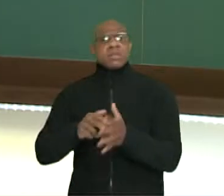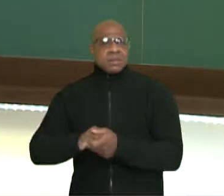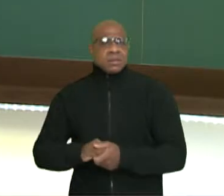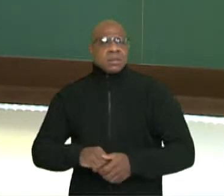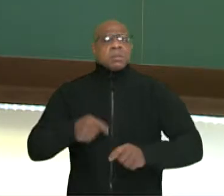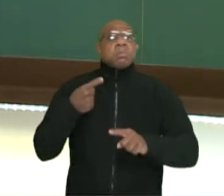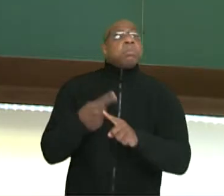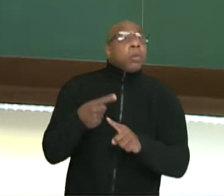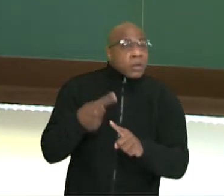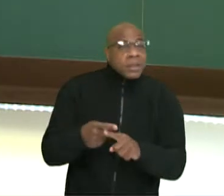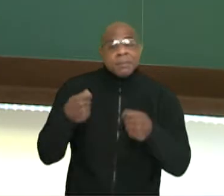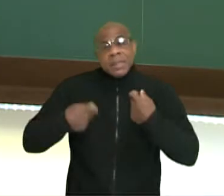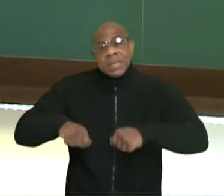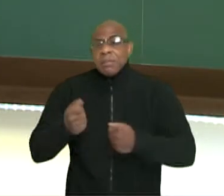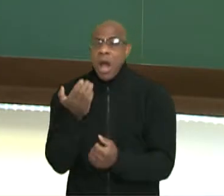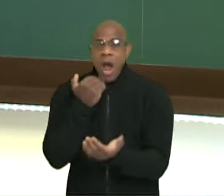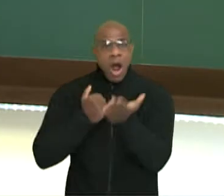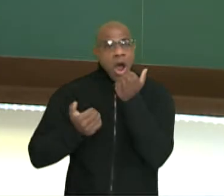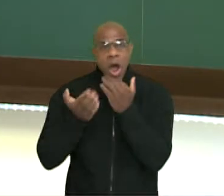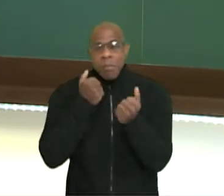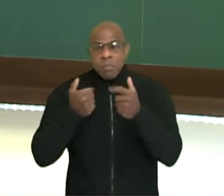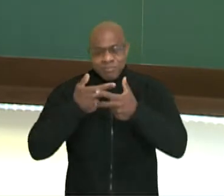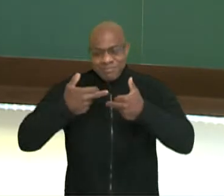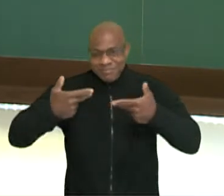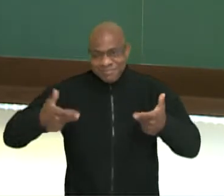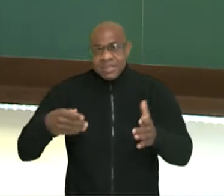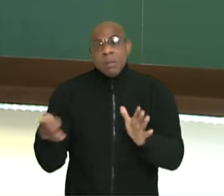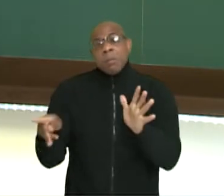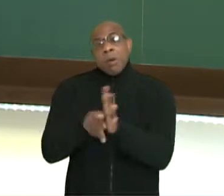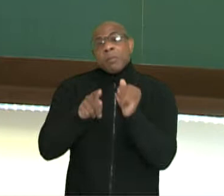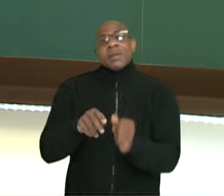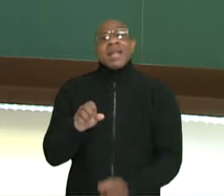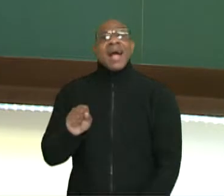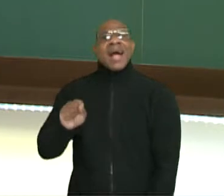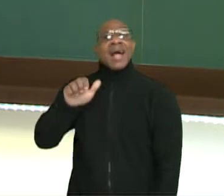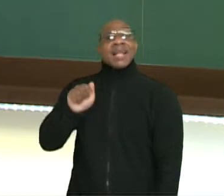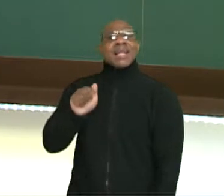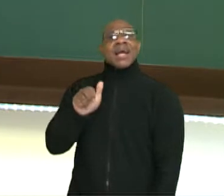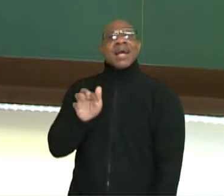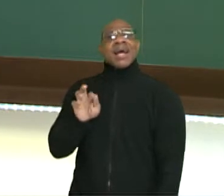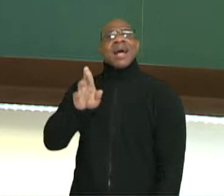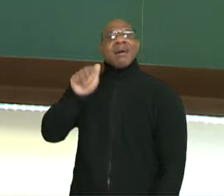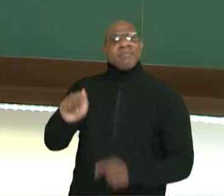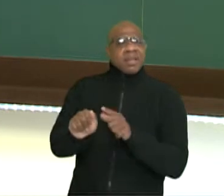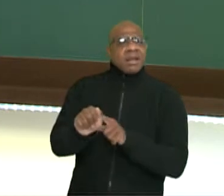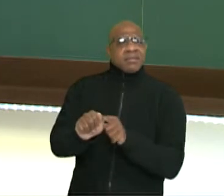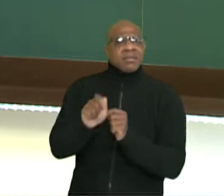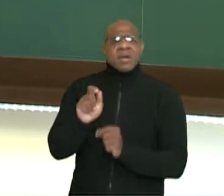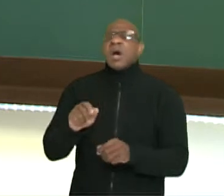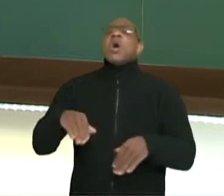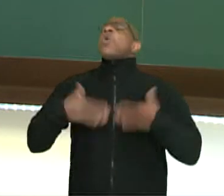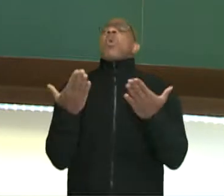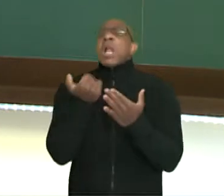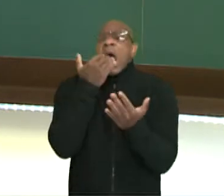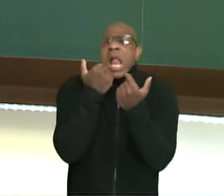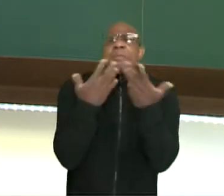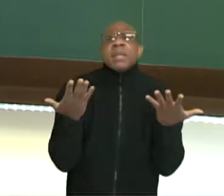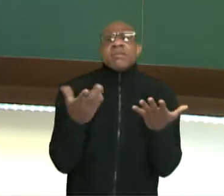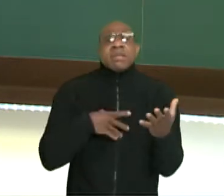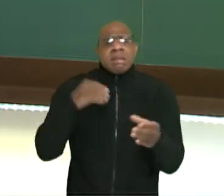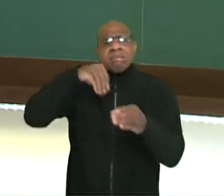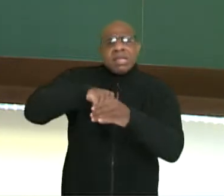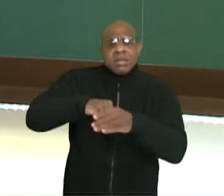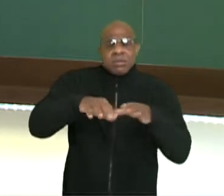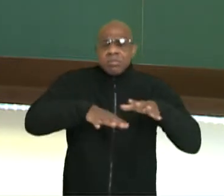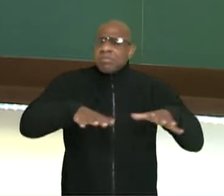que então devemos consumir alimentos da safra? O que são esses alimentos da safra? Por que eles